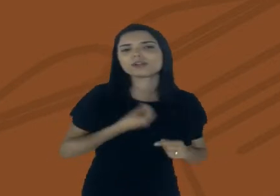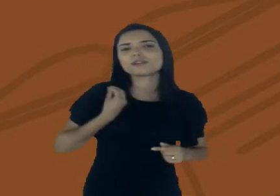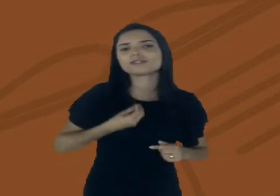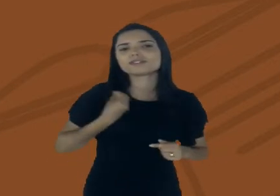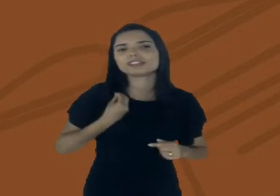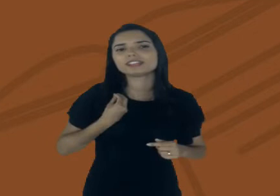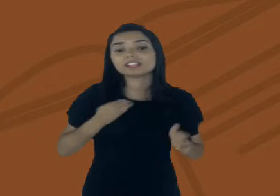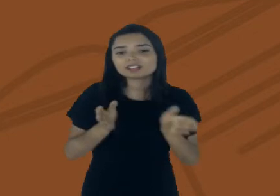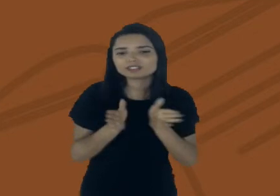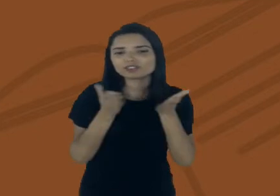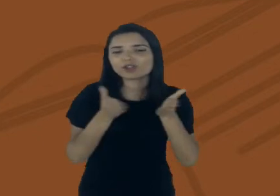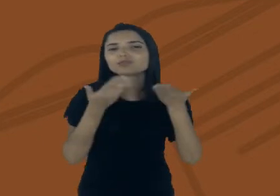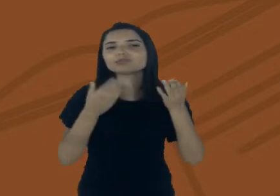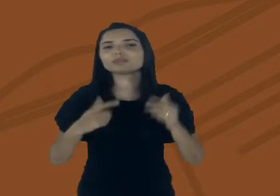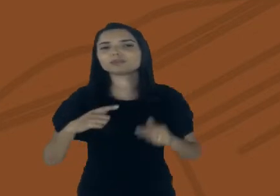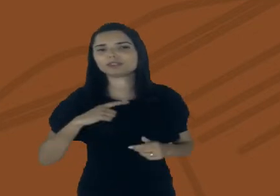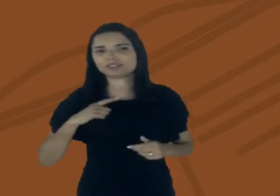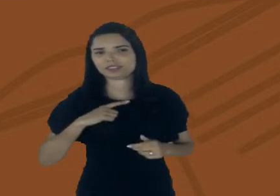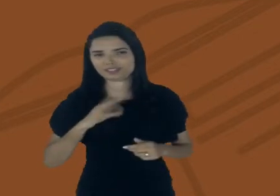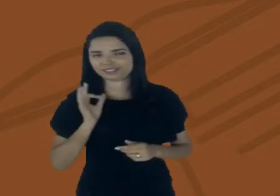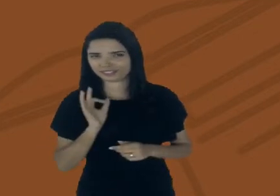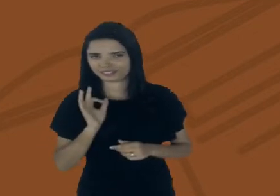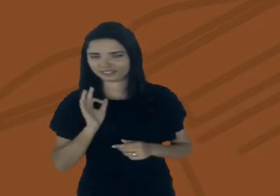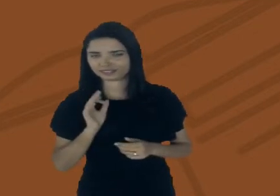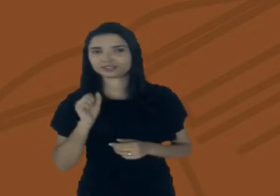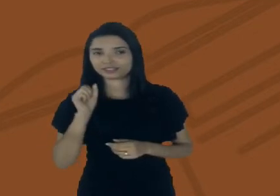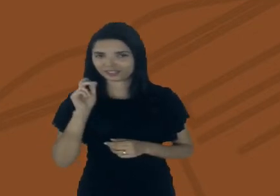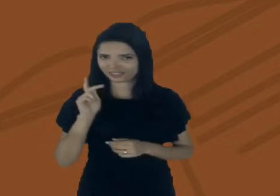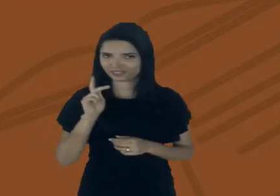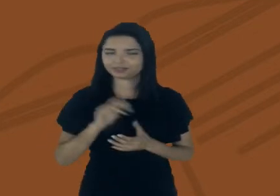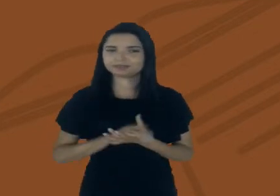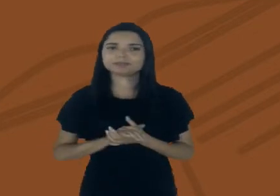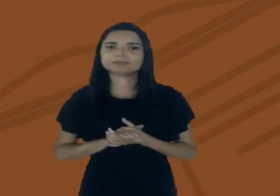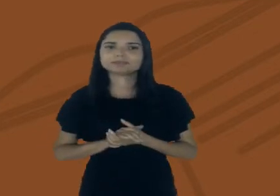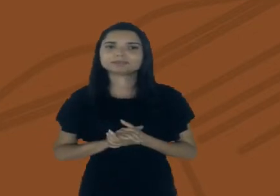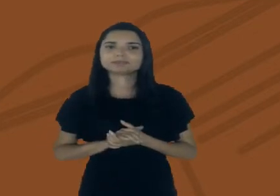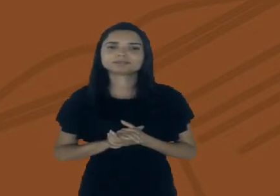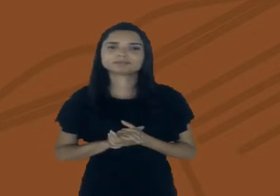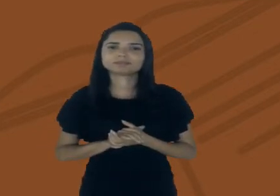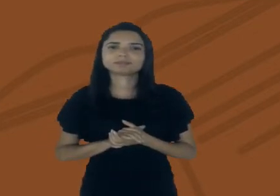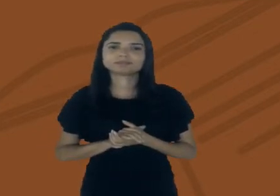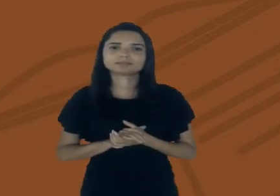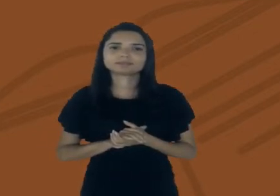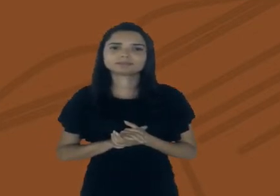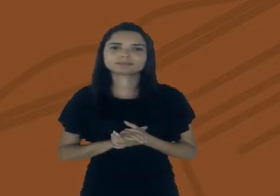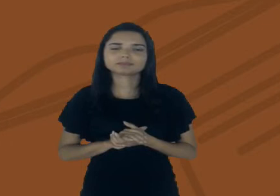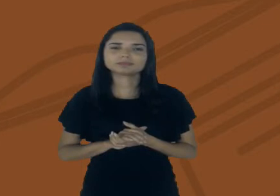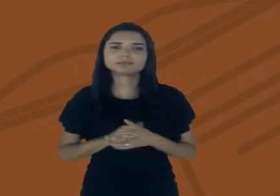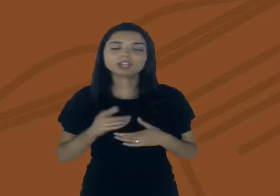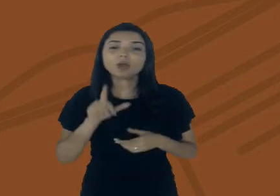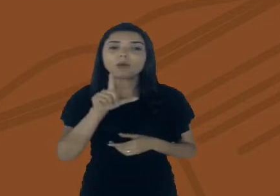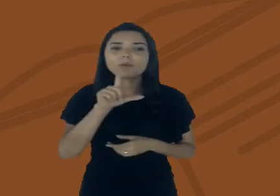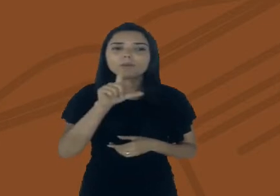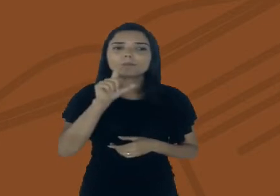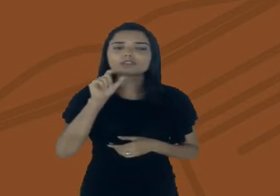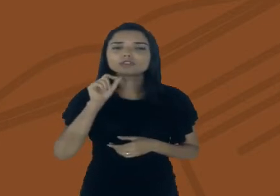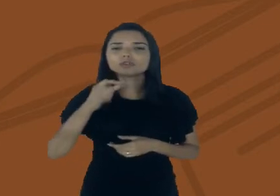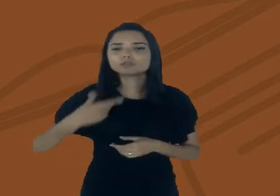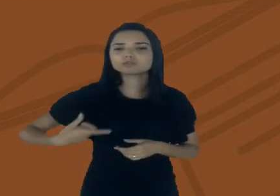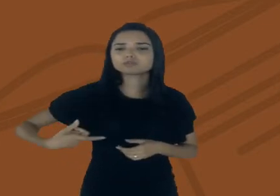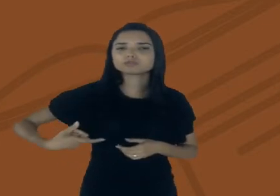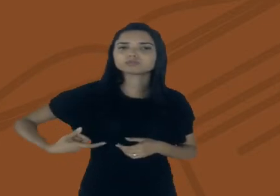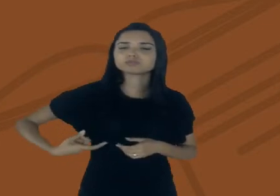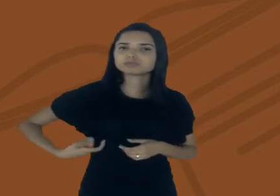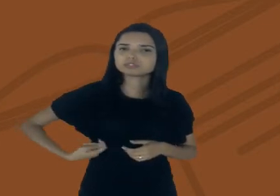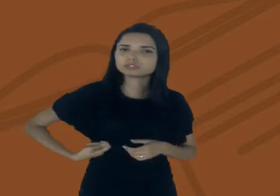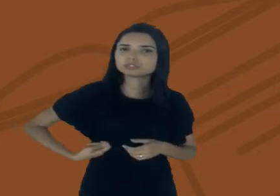seguir na caminhada dentro dos padrões que foram colocados. Opte pela aplicação de insulina, a qual